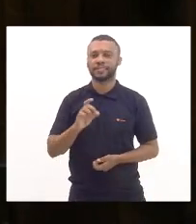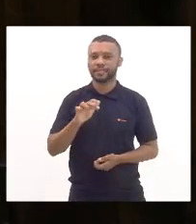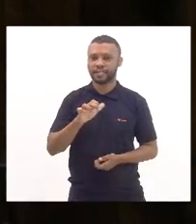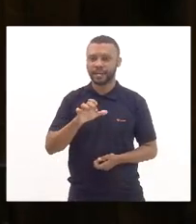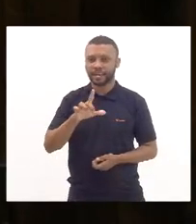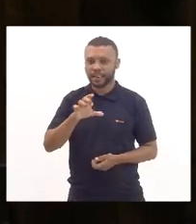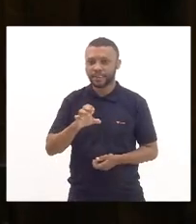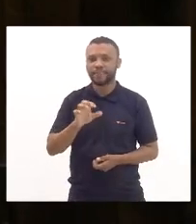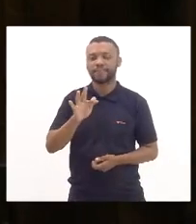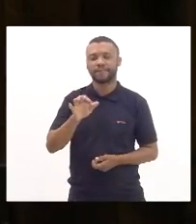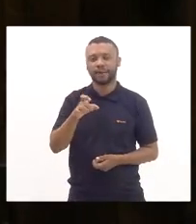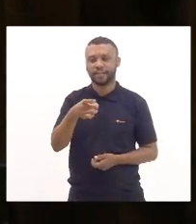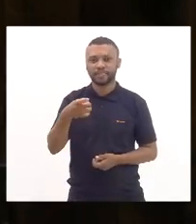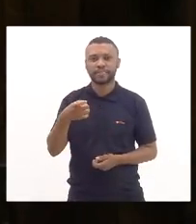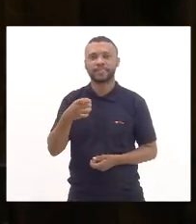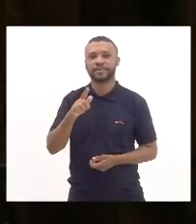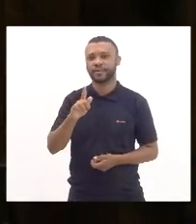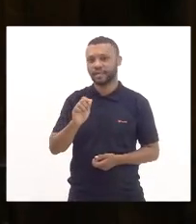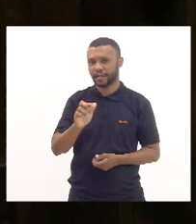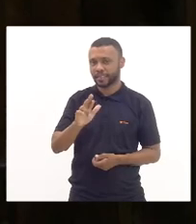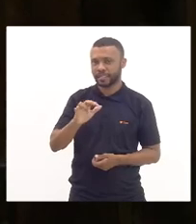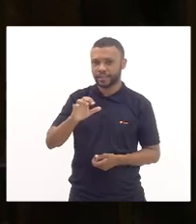Garcia.